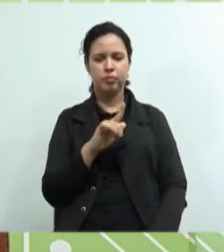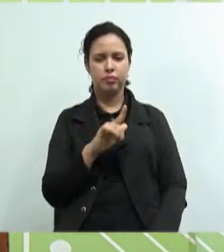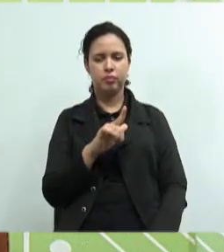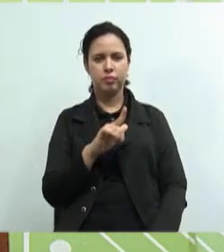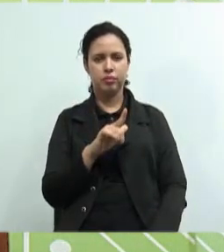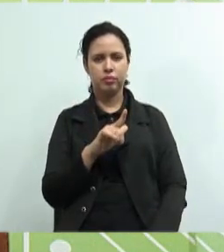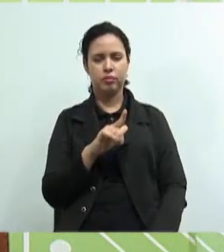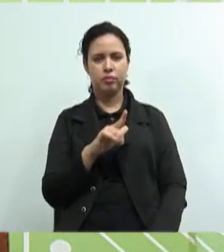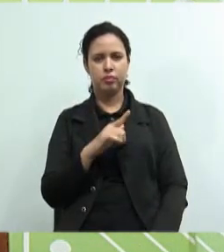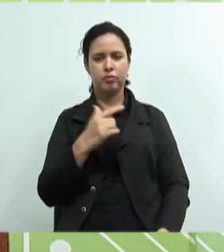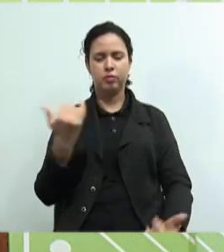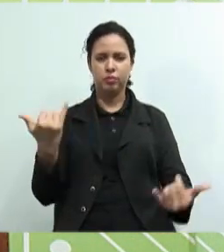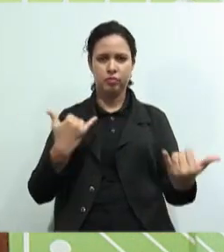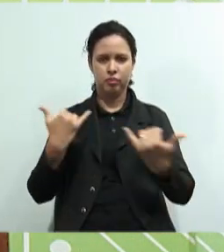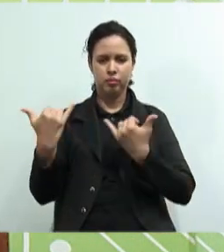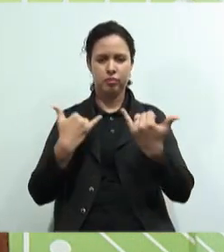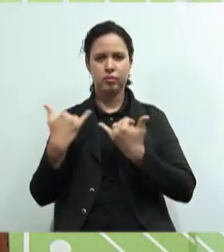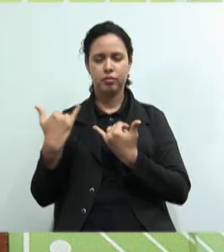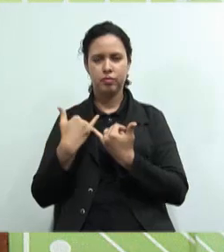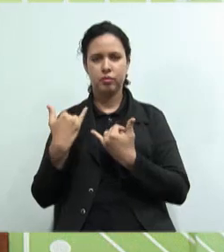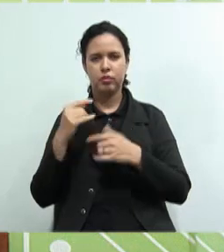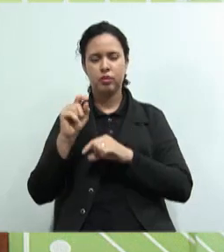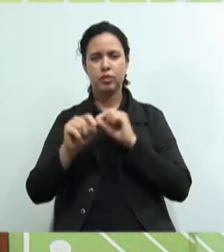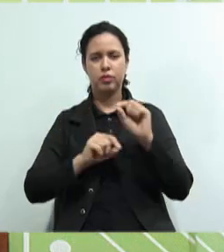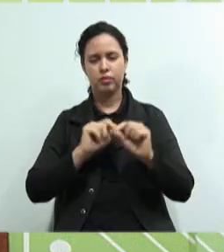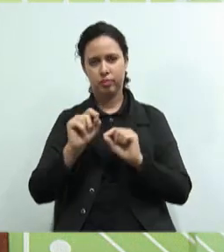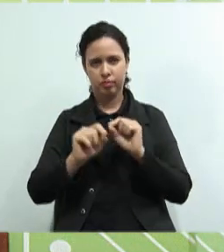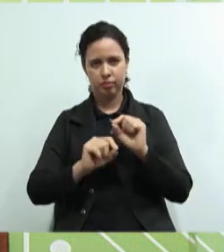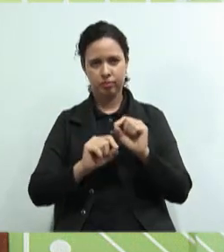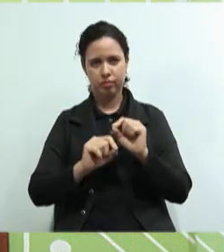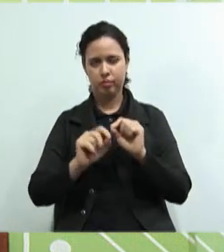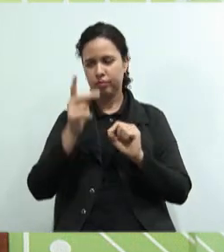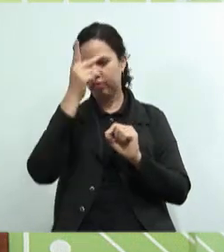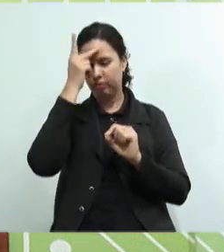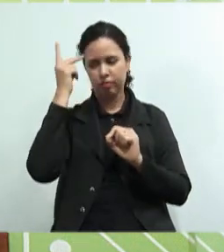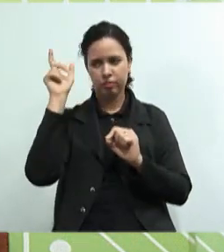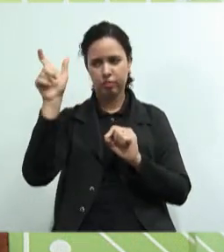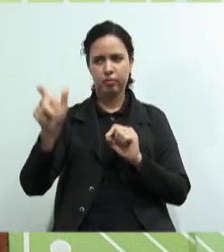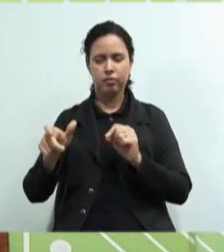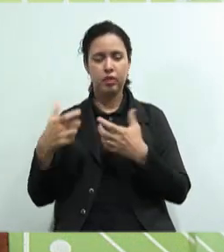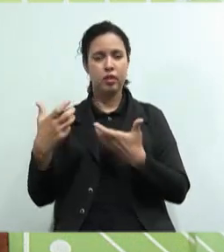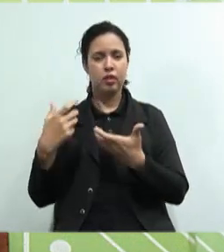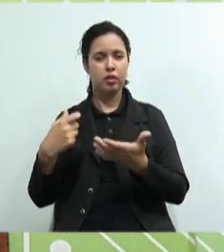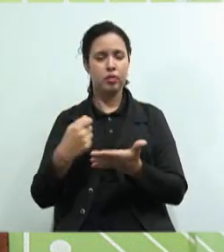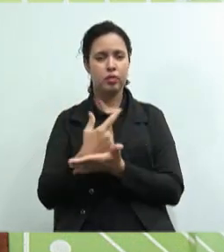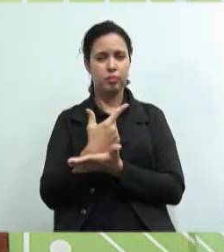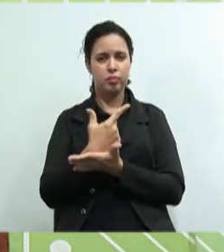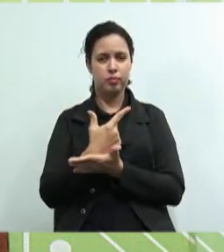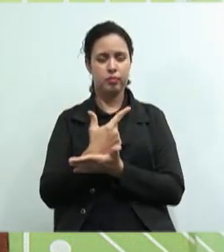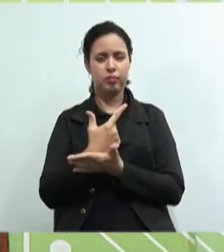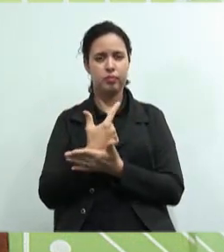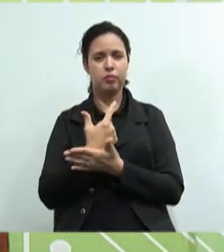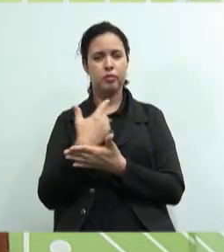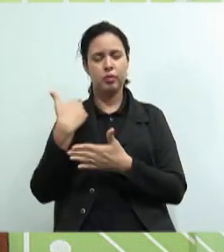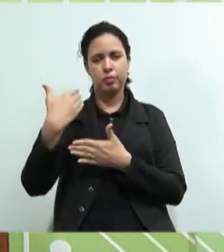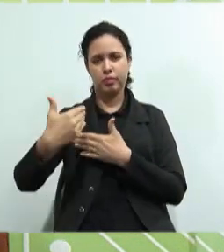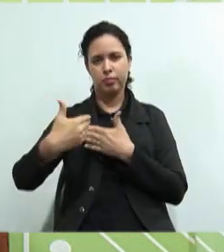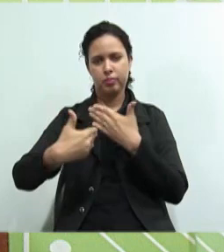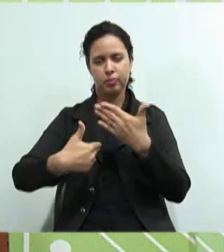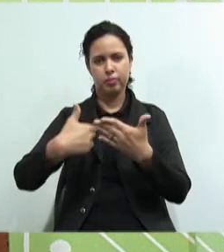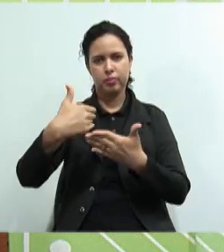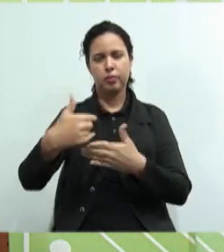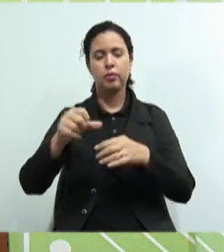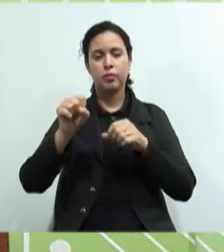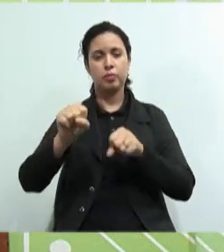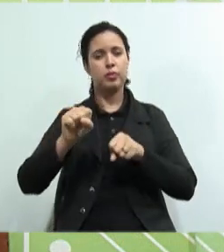de informações a respeito do que realmente o consumidor deseja consumir. E com isso, à medida que passar do tempo, ele pode até